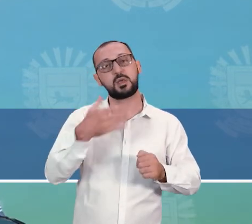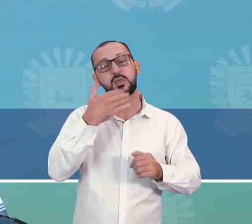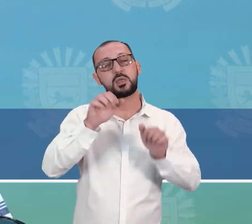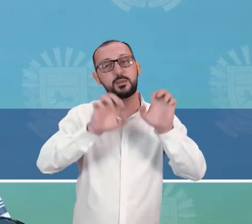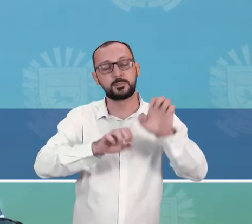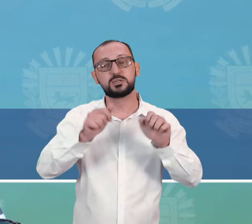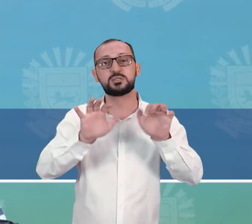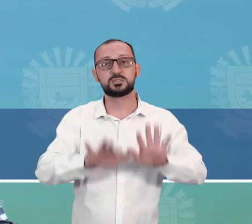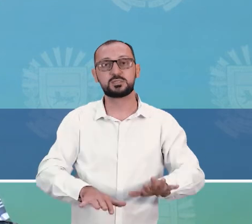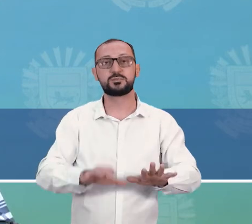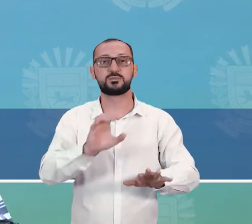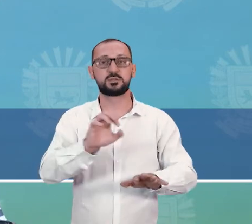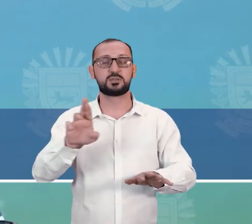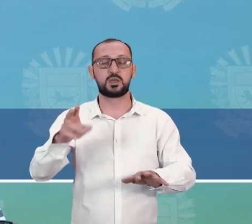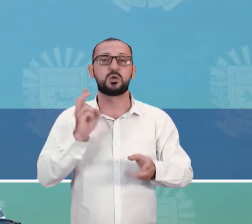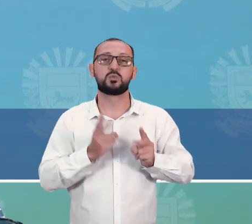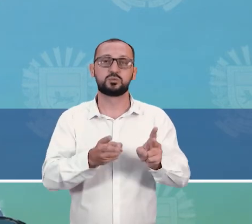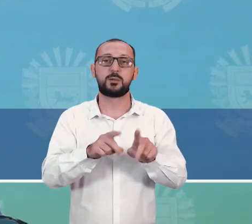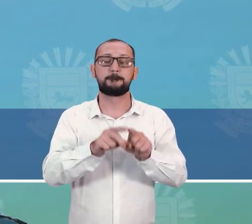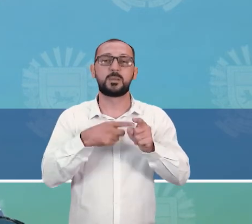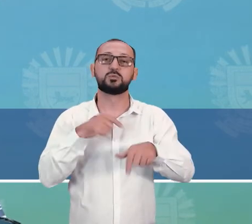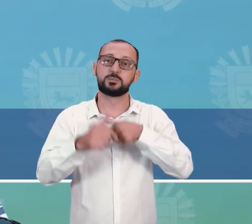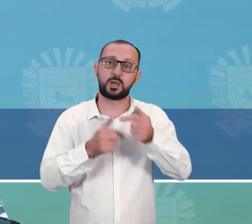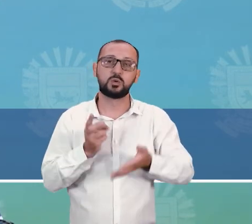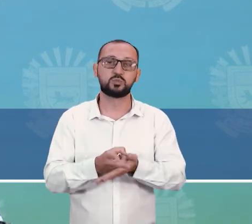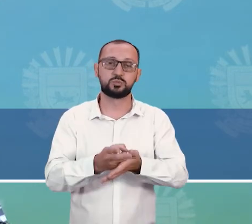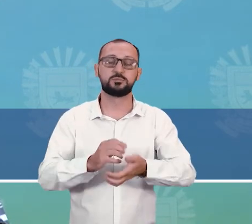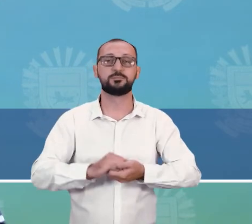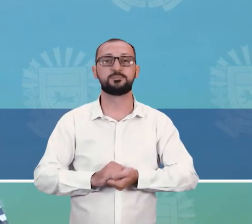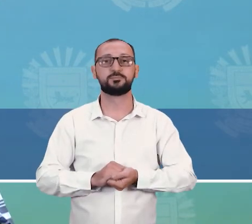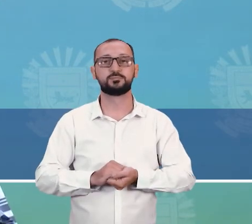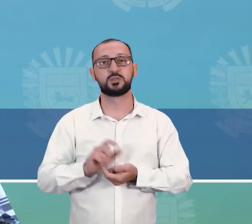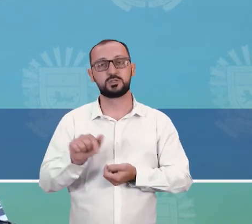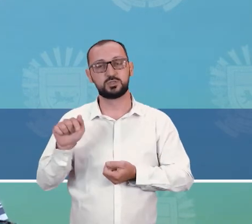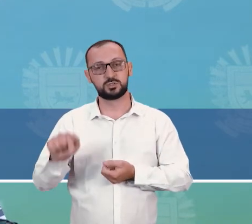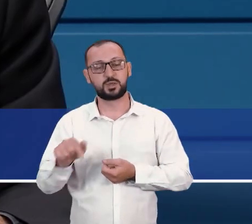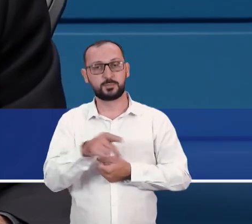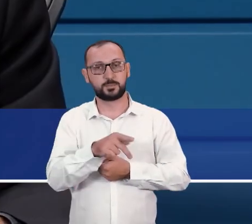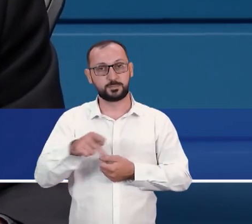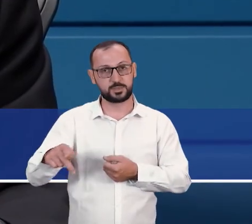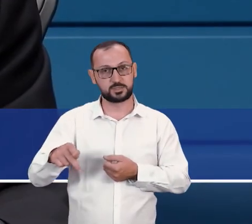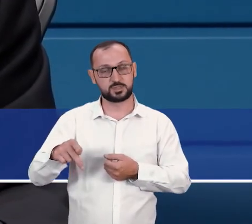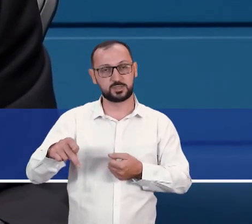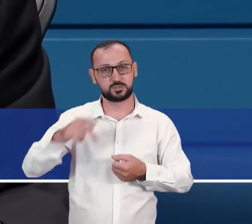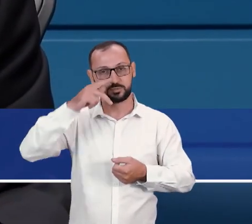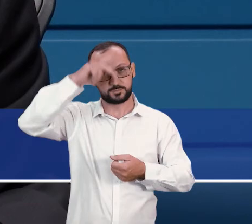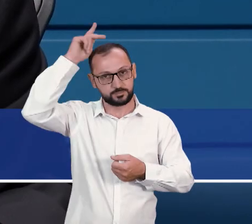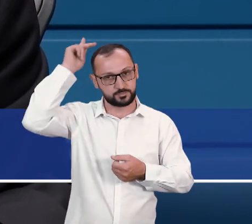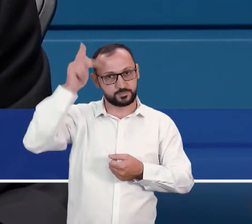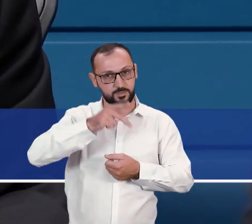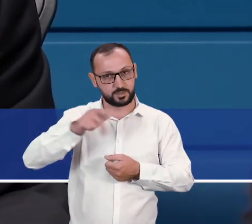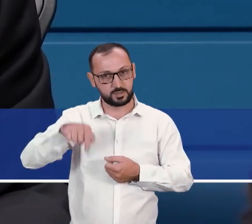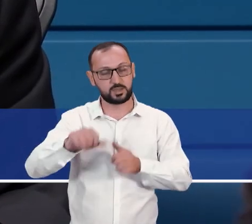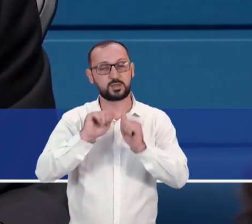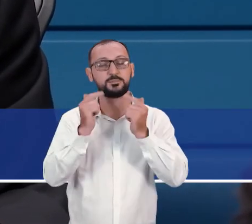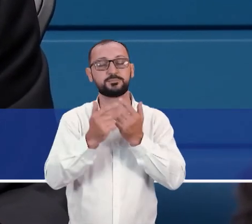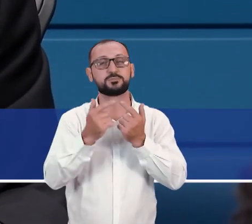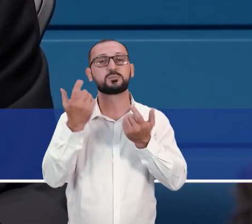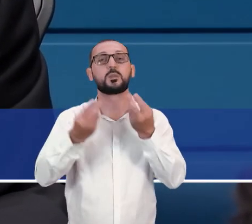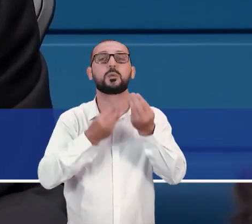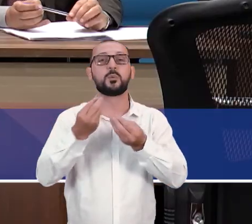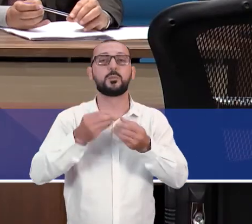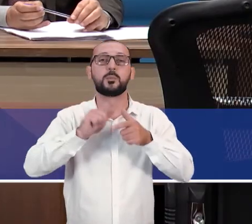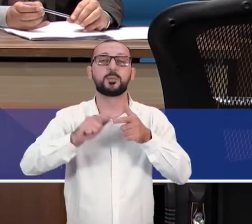Então, nós preferimos que a CCR ficasse aqui, mas desse continuidade a esse trabalho. Já para o presidente da Casa de Leis, deputado